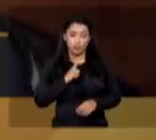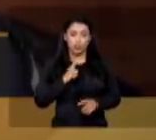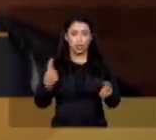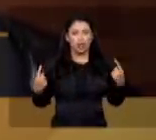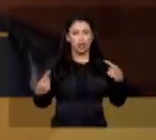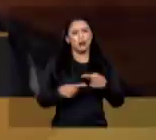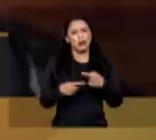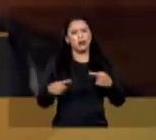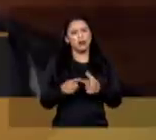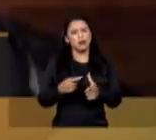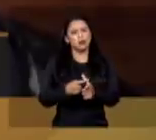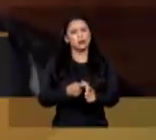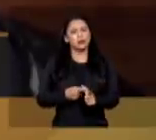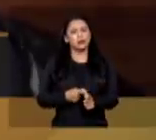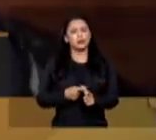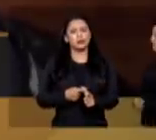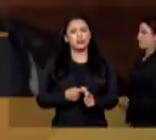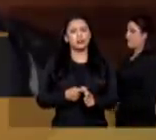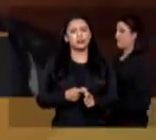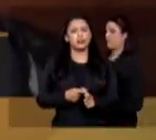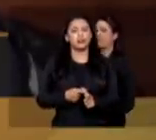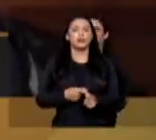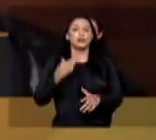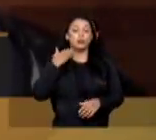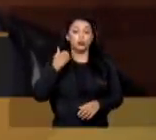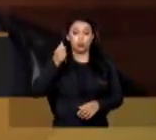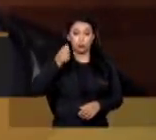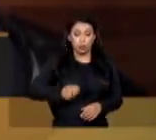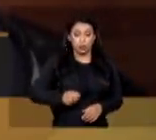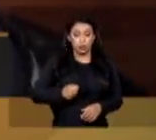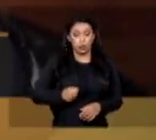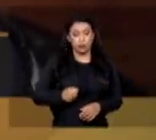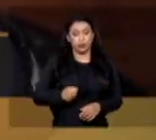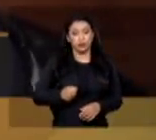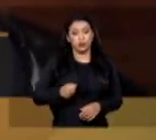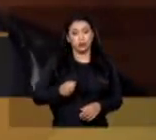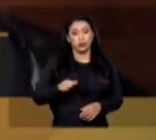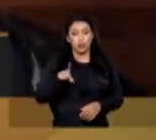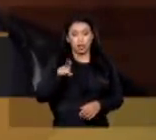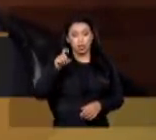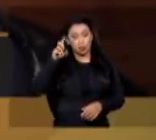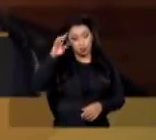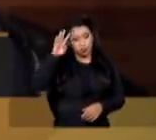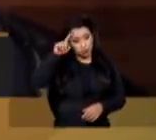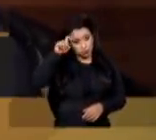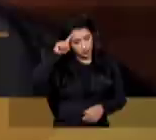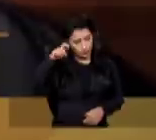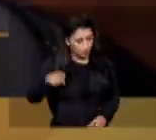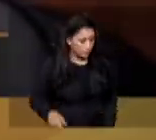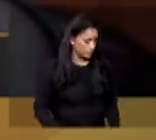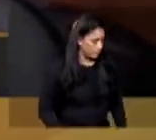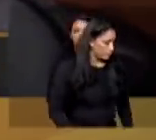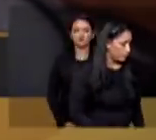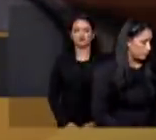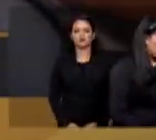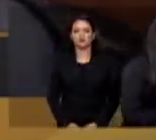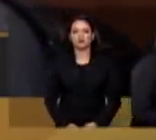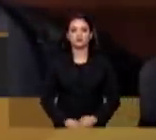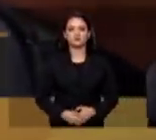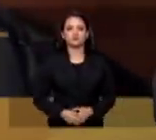em que se controverte a suspeição do então juiz federal, doutor Sérgio Fernando Moro. Sustenta-se